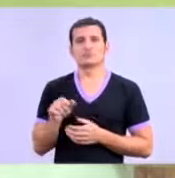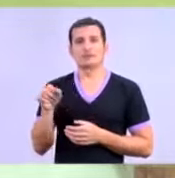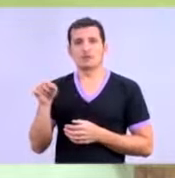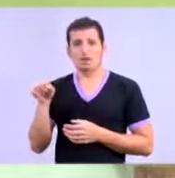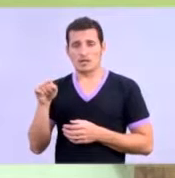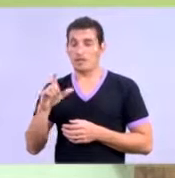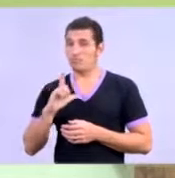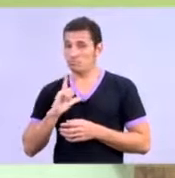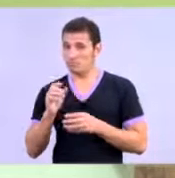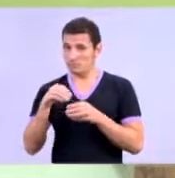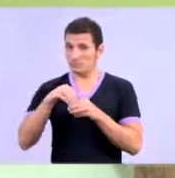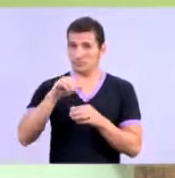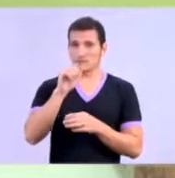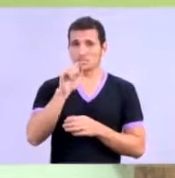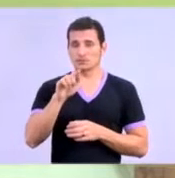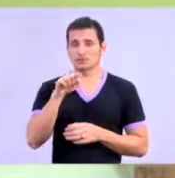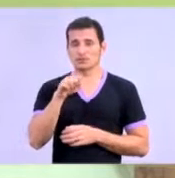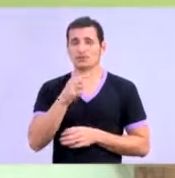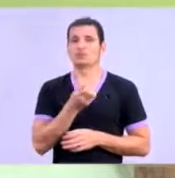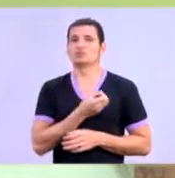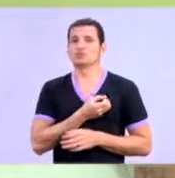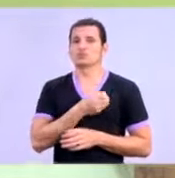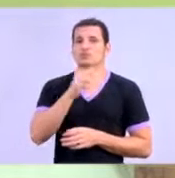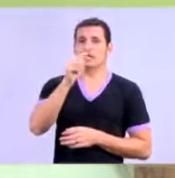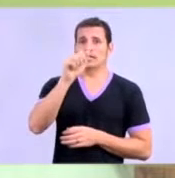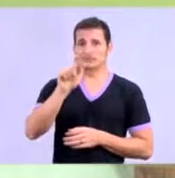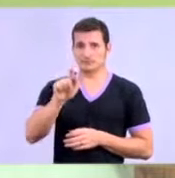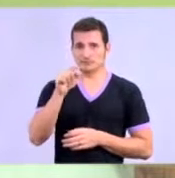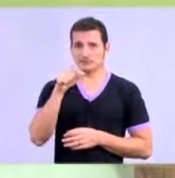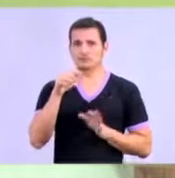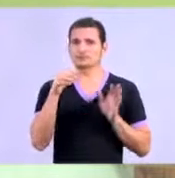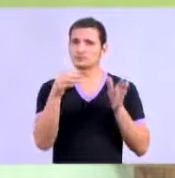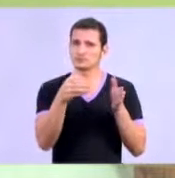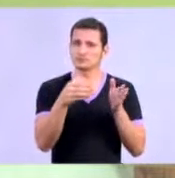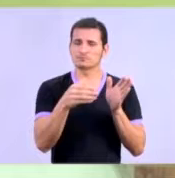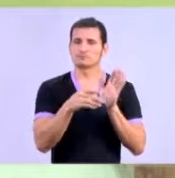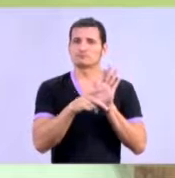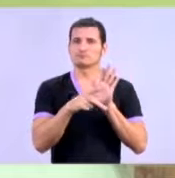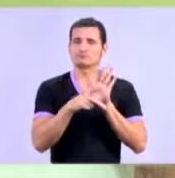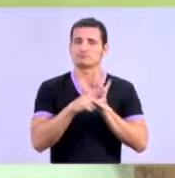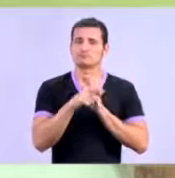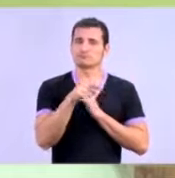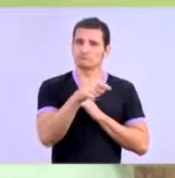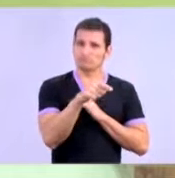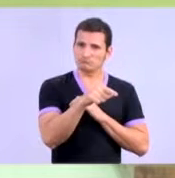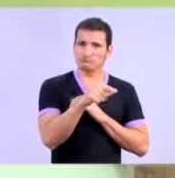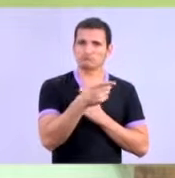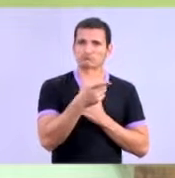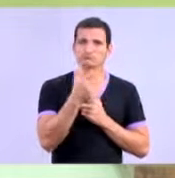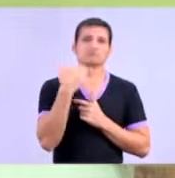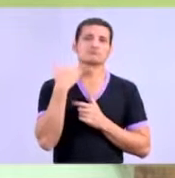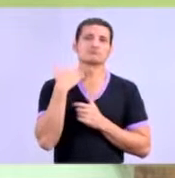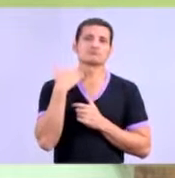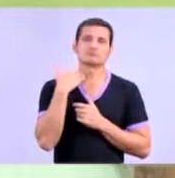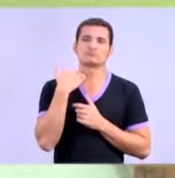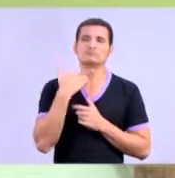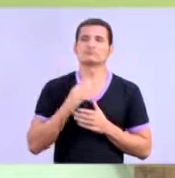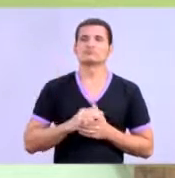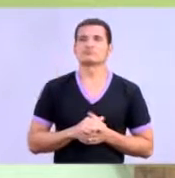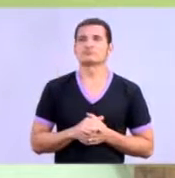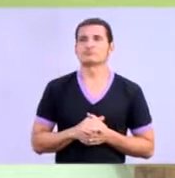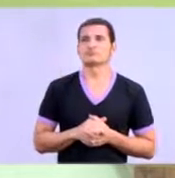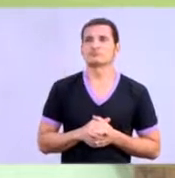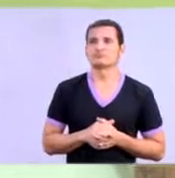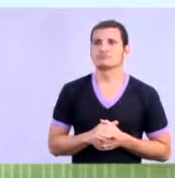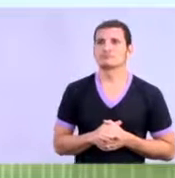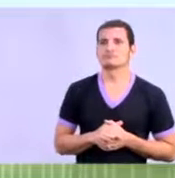a uma agência, mas o número da agência é uma informação específica daquele elemento físico, agência bancária. Você